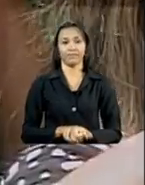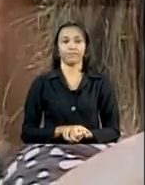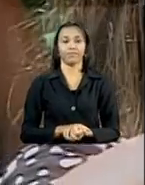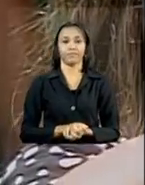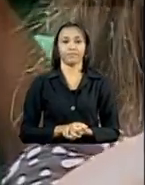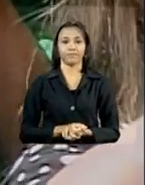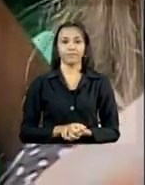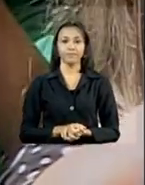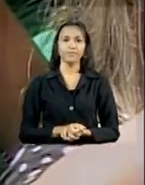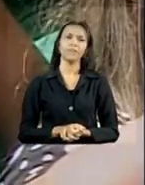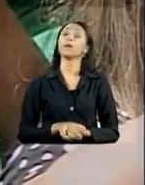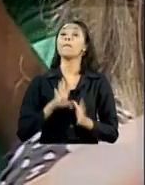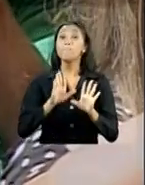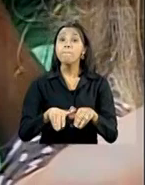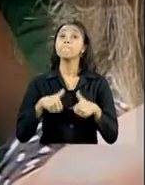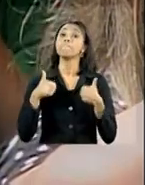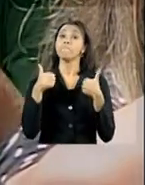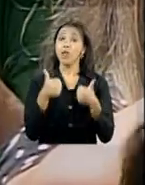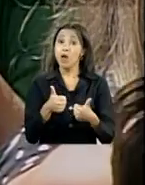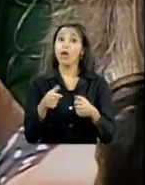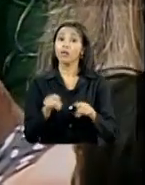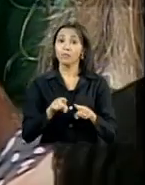criança mhor